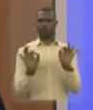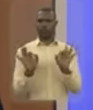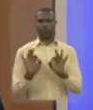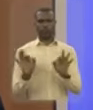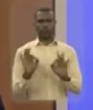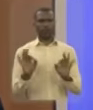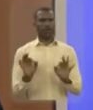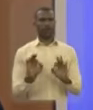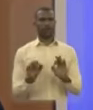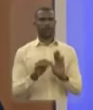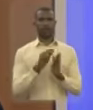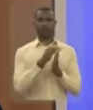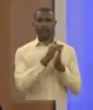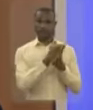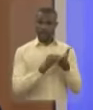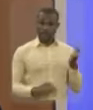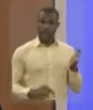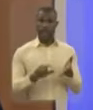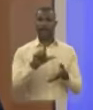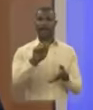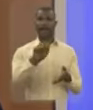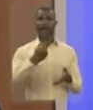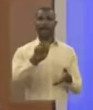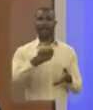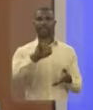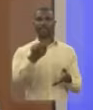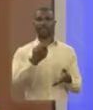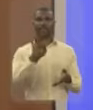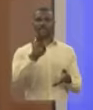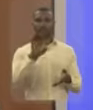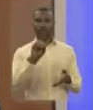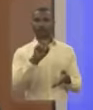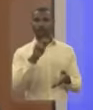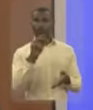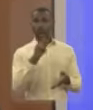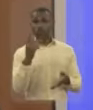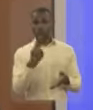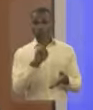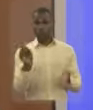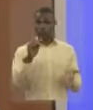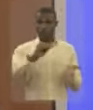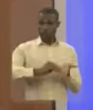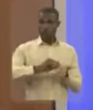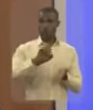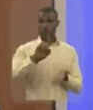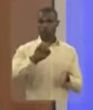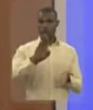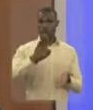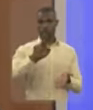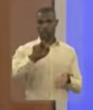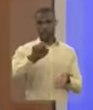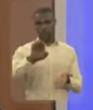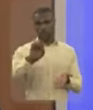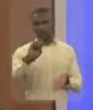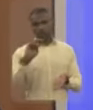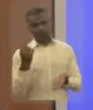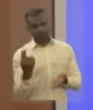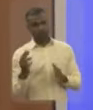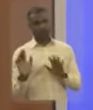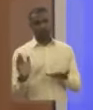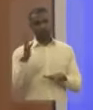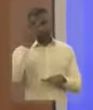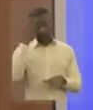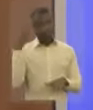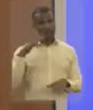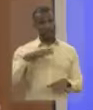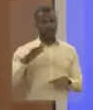que tá na lista de da lava-jato que inclusive fez doação que o seu nome consta lá na lista do Odebrecht isso com certeza porque são pessoas da cidade grande